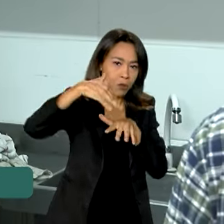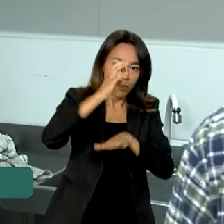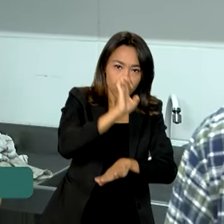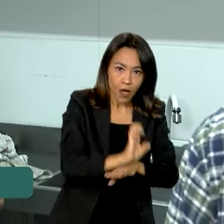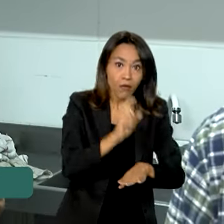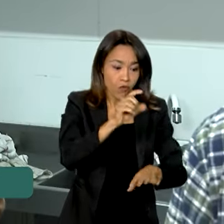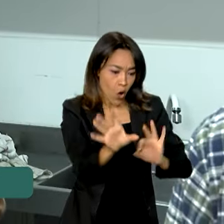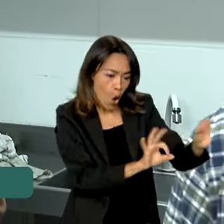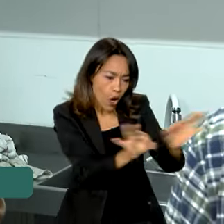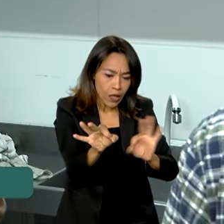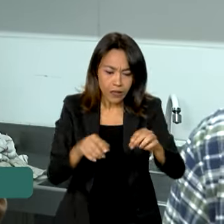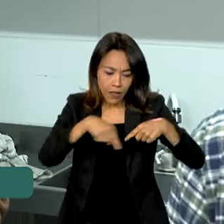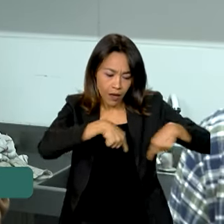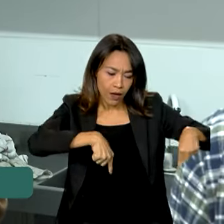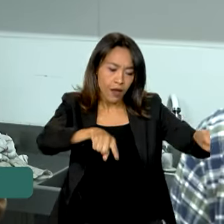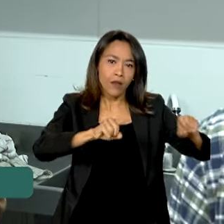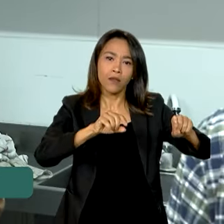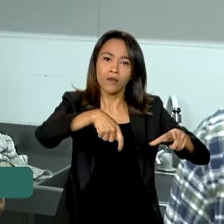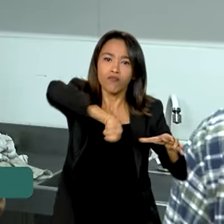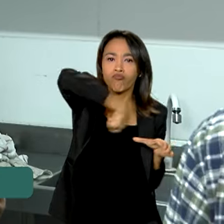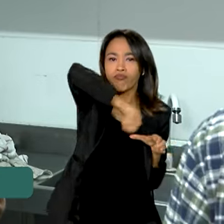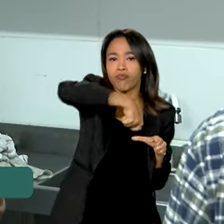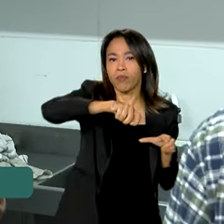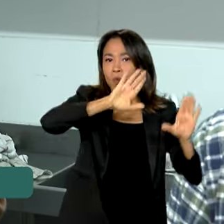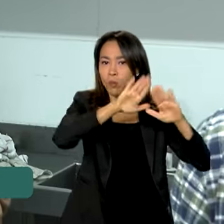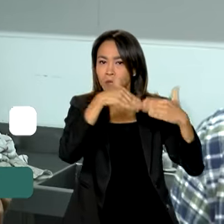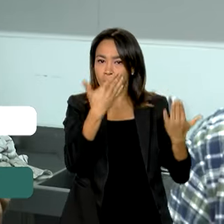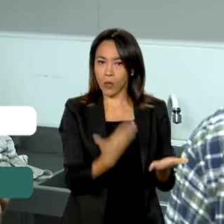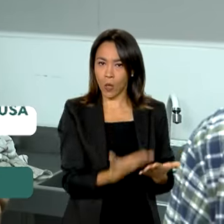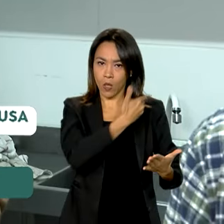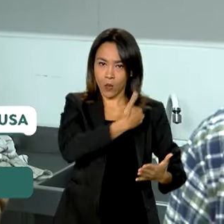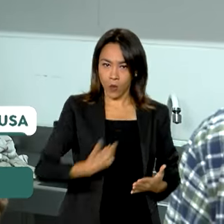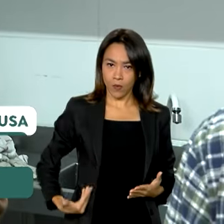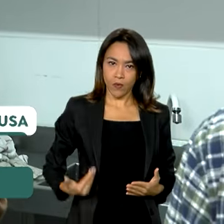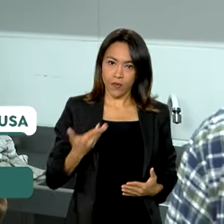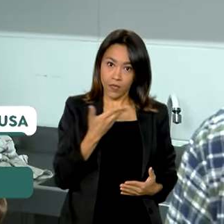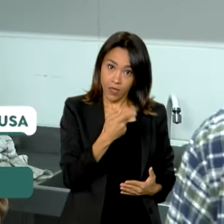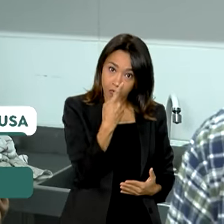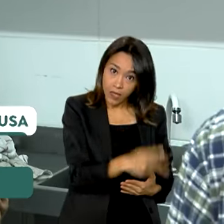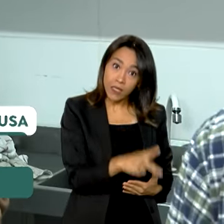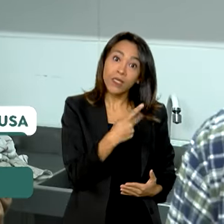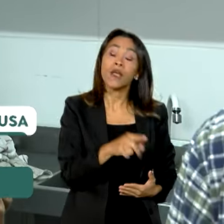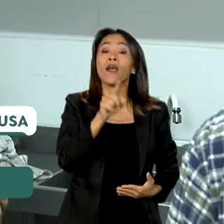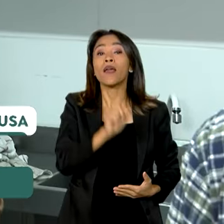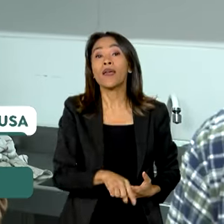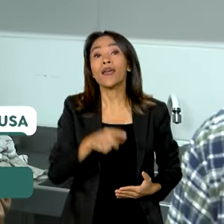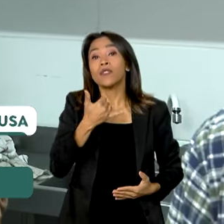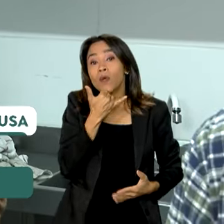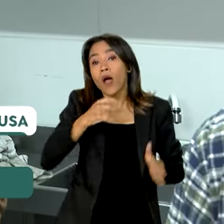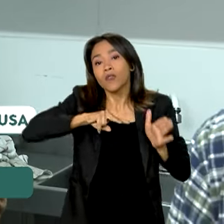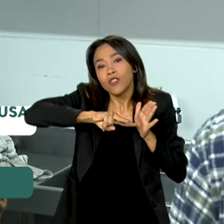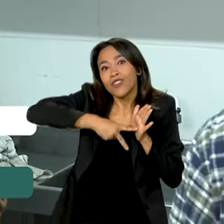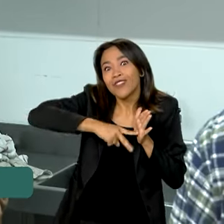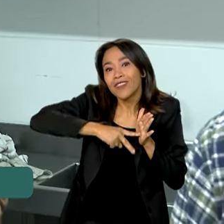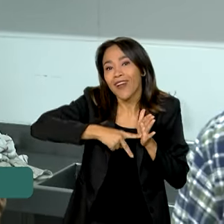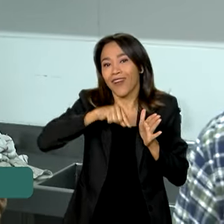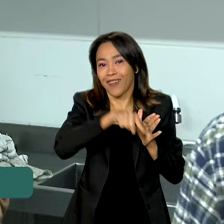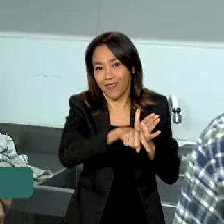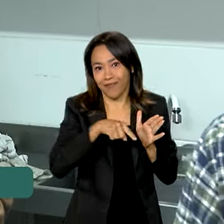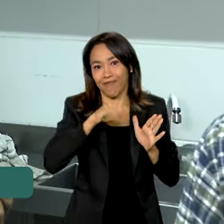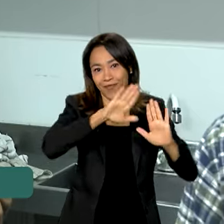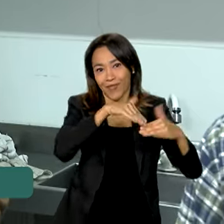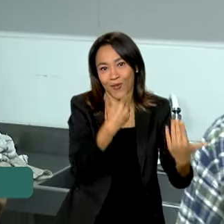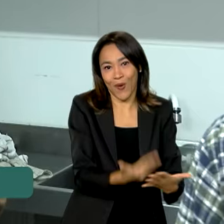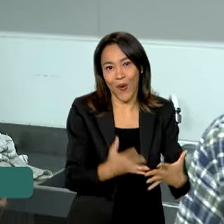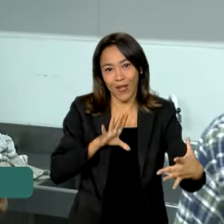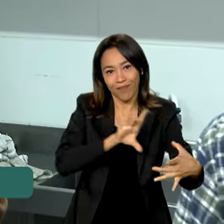foi montada na Escola Técnica José Serra de Mesquita, que é do Sindicato dos Metalúrgicos aqui da Grande Porto Alegre, e está